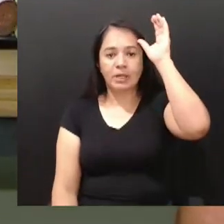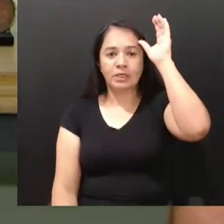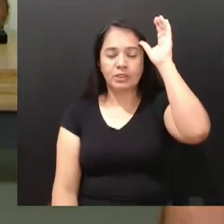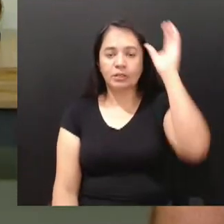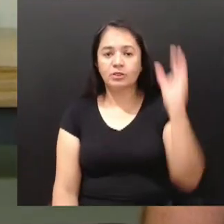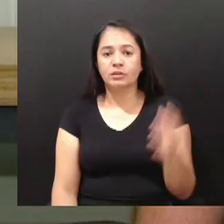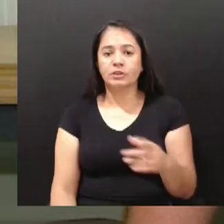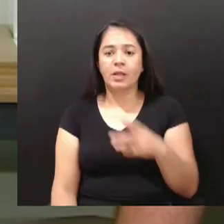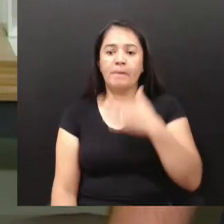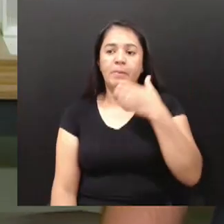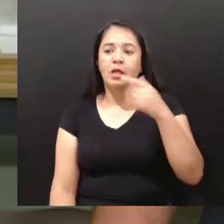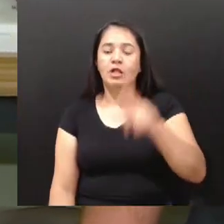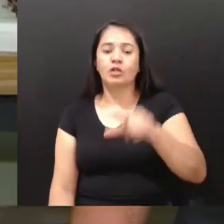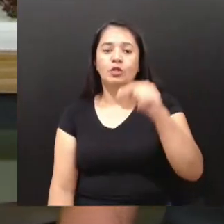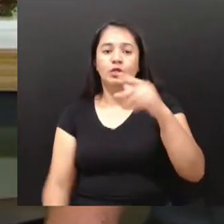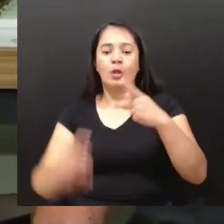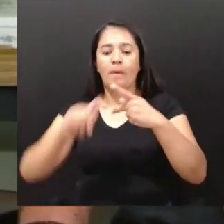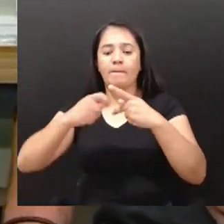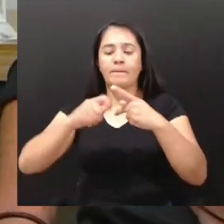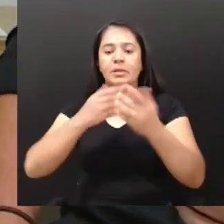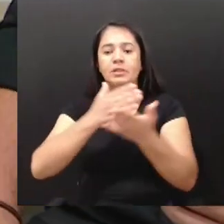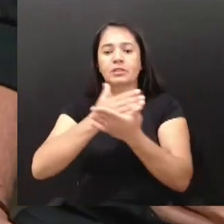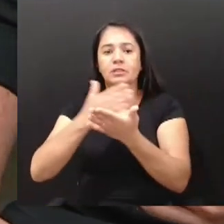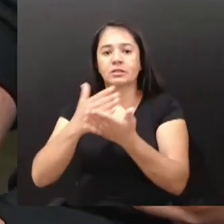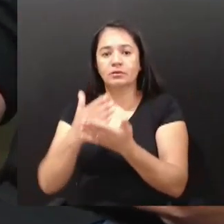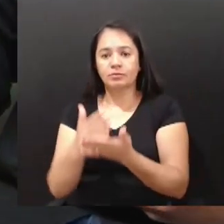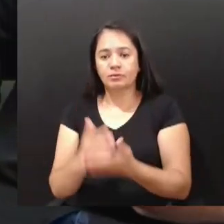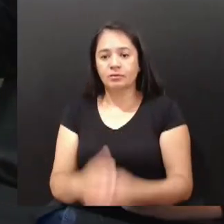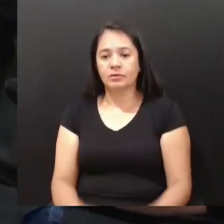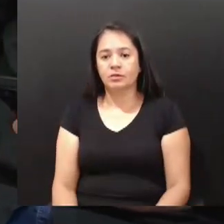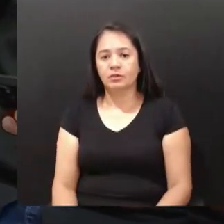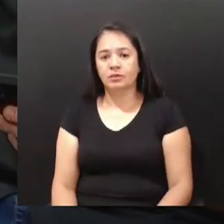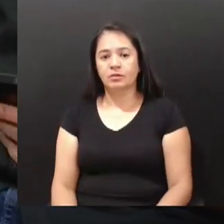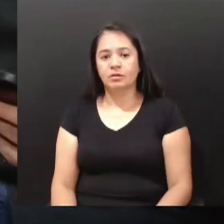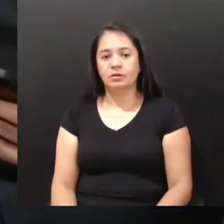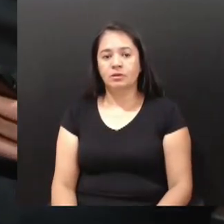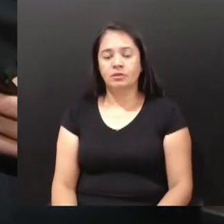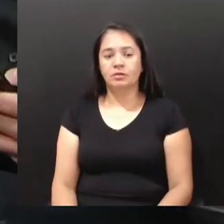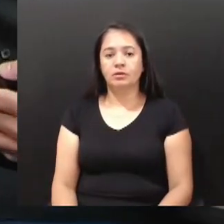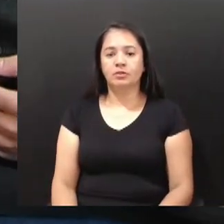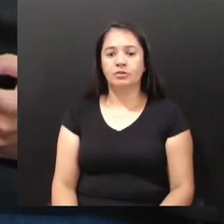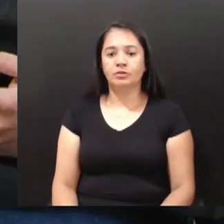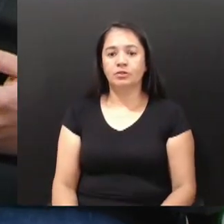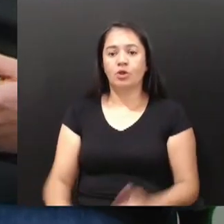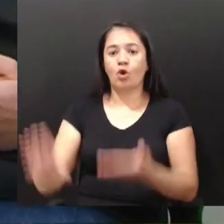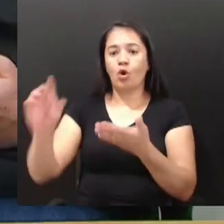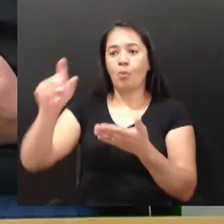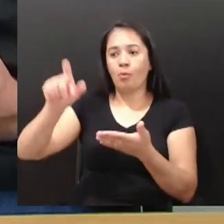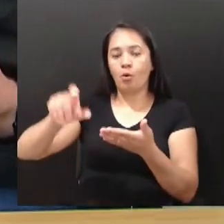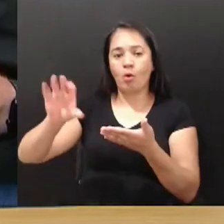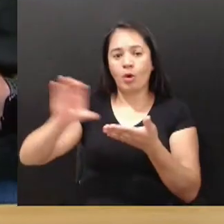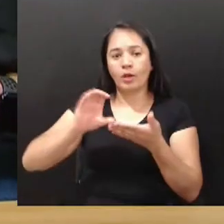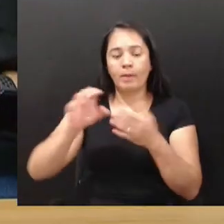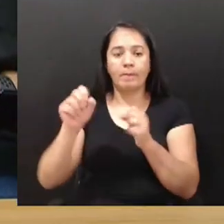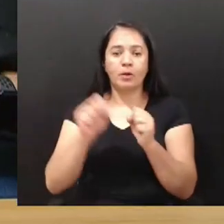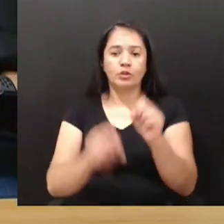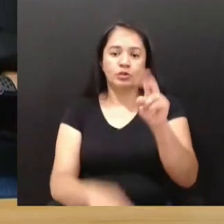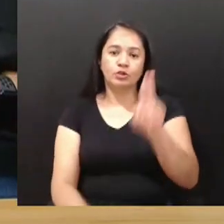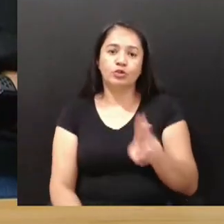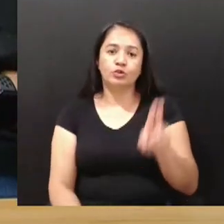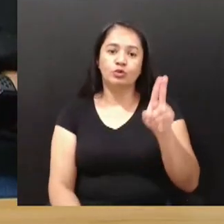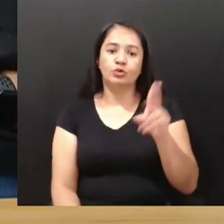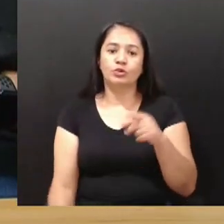Pix parcelado, assim como o crédito, ele pode ser usado como estratégia em algumas